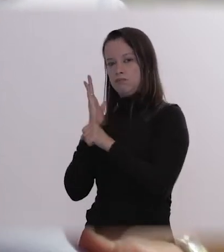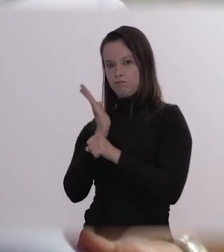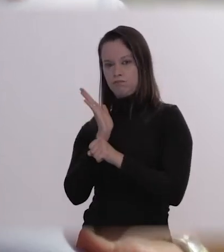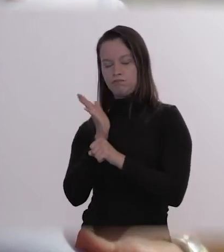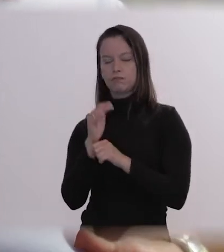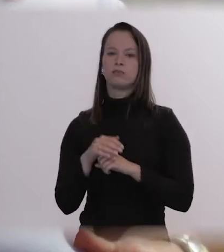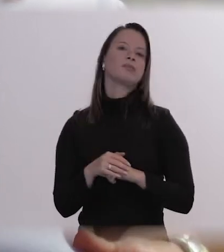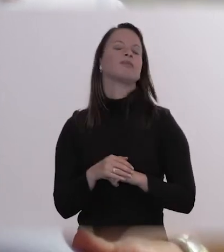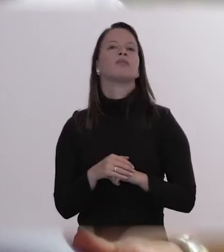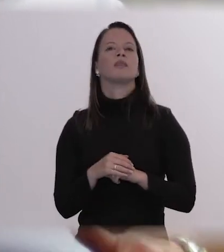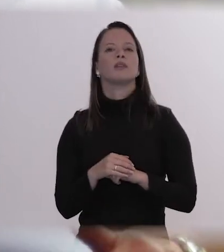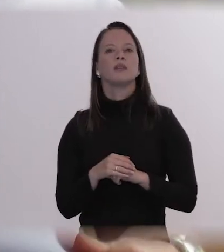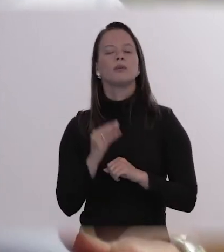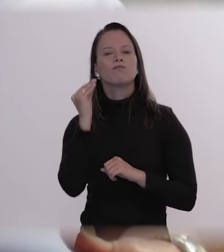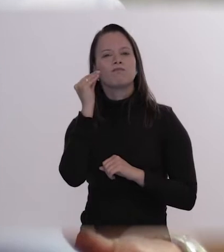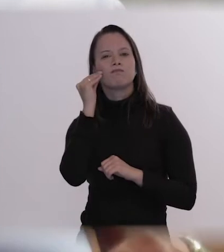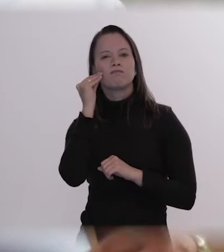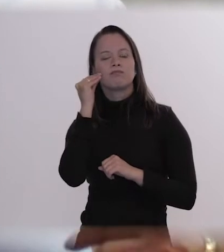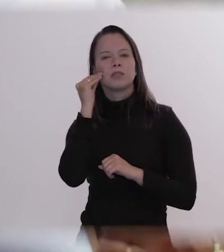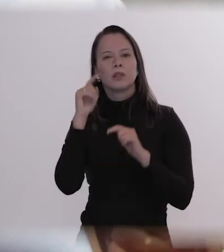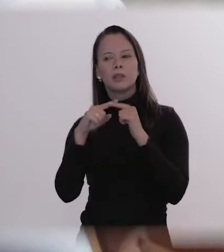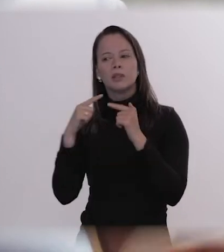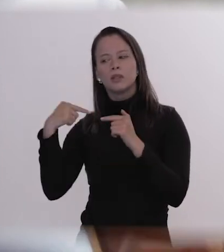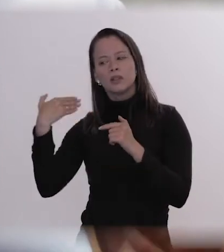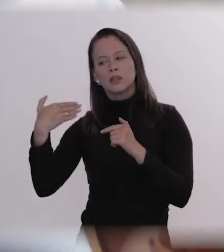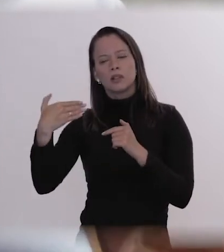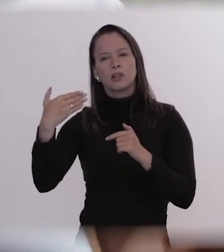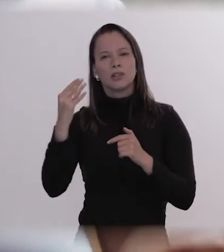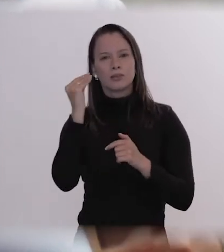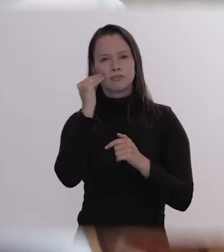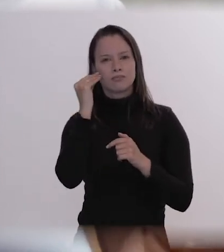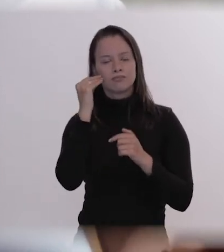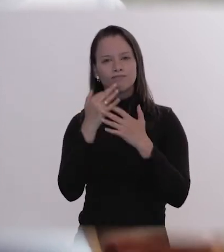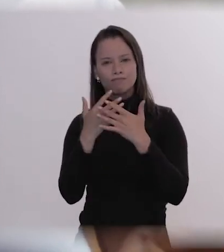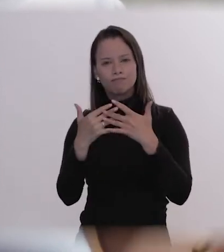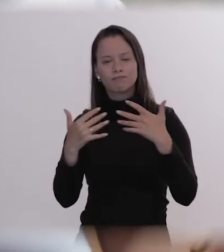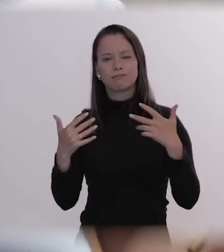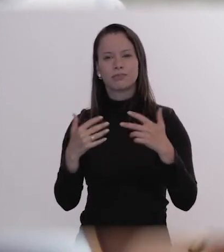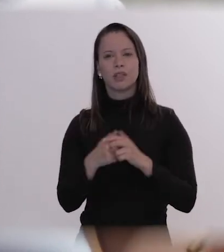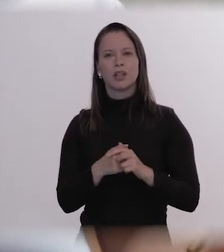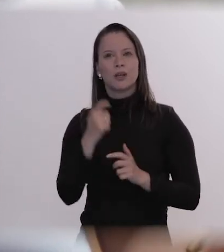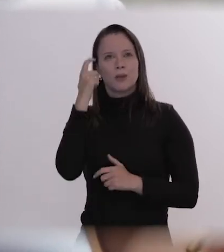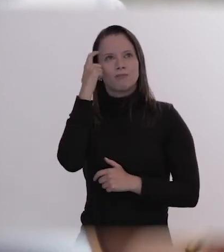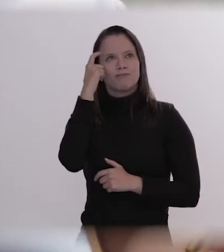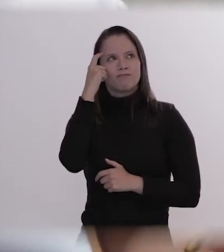Mesmo depois dessa tentativa, ainda tive outras situações em que eu